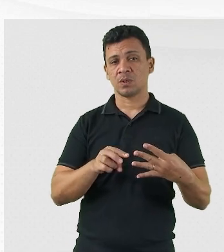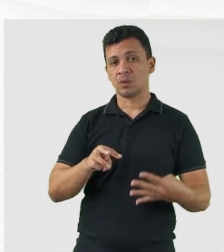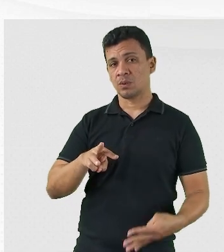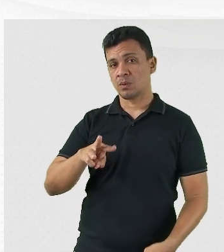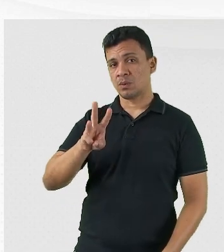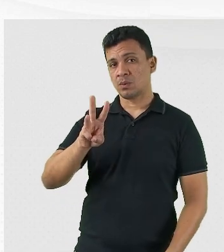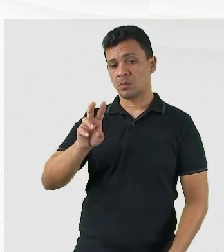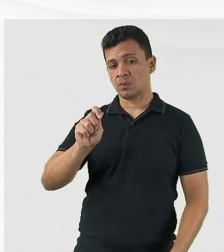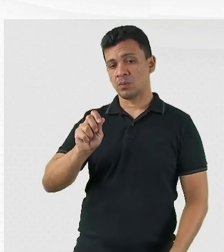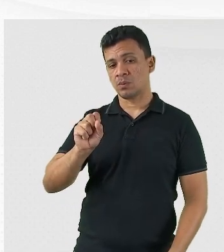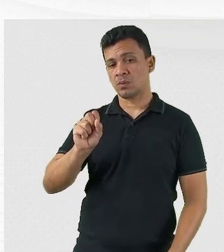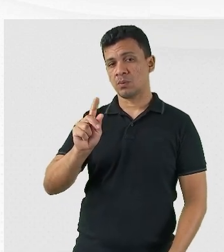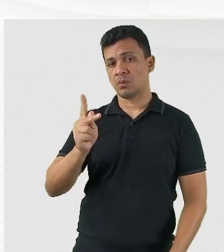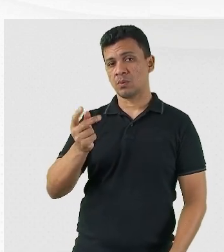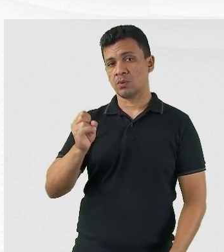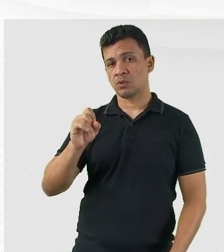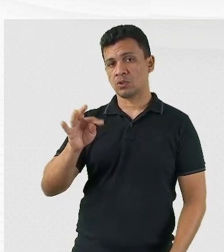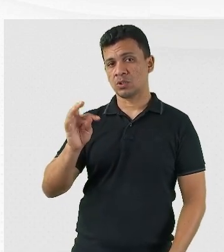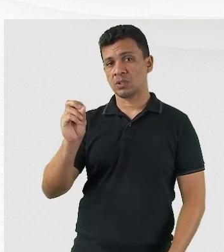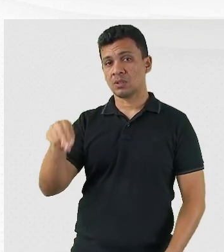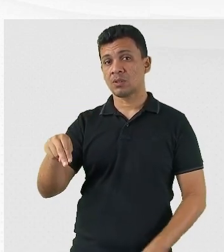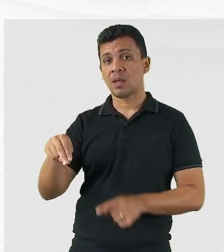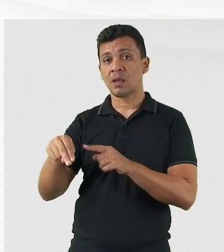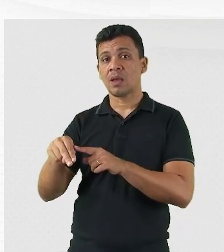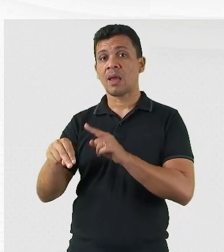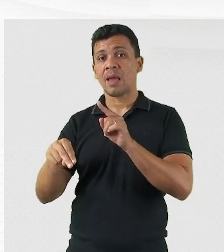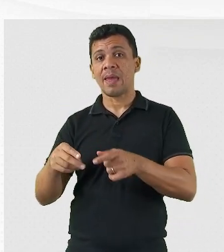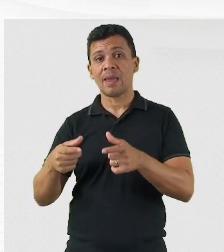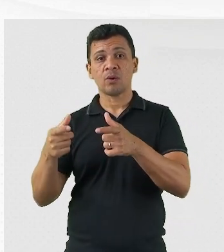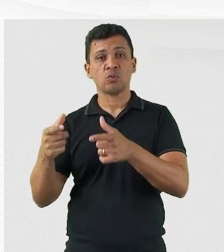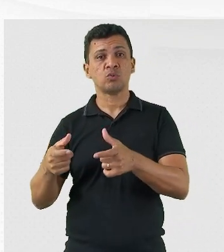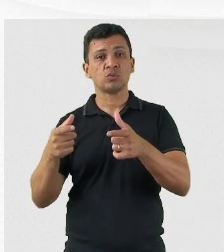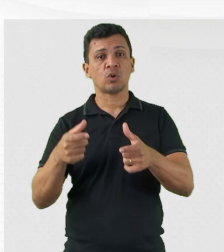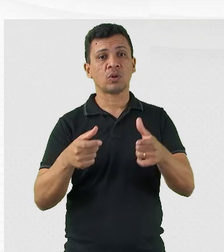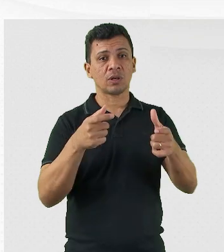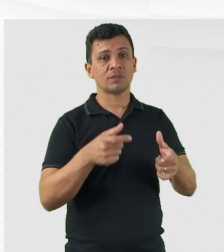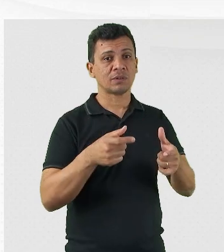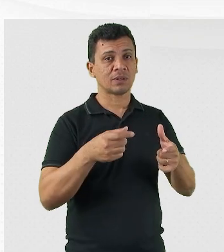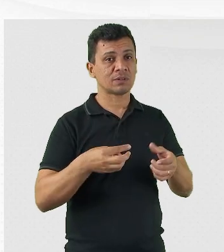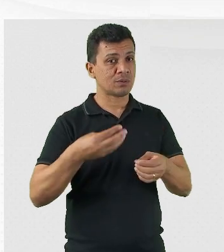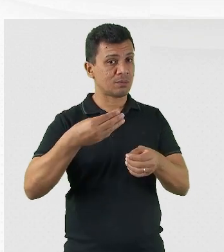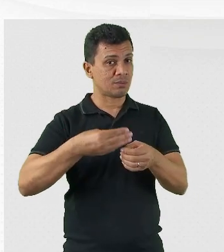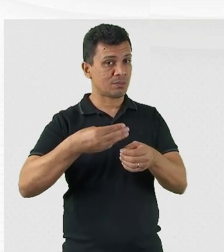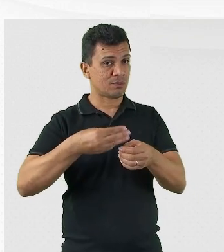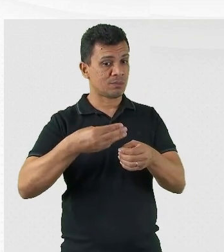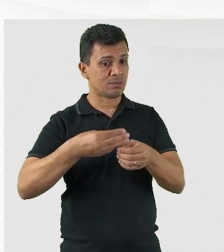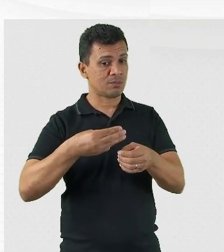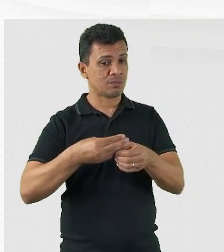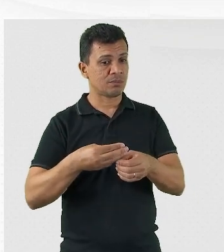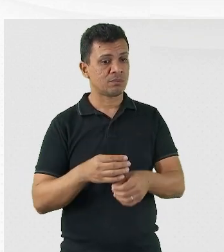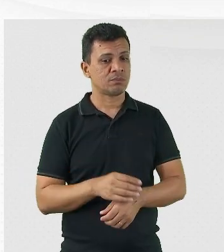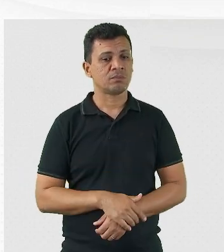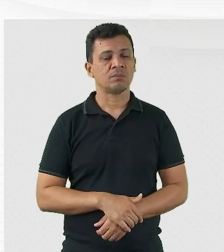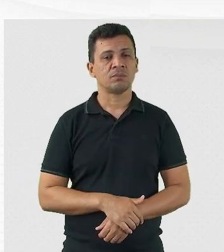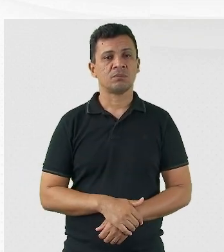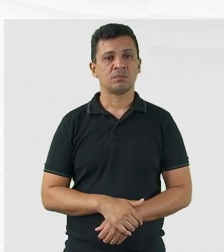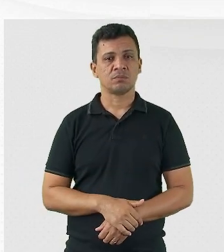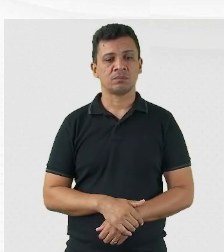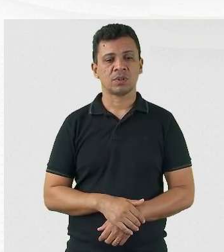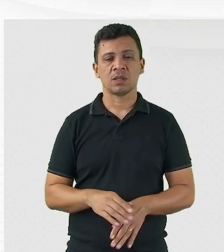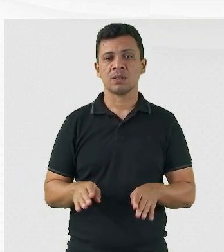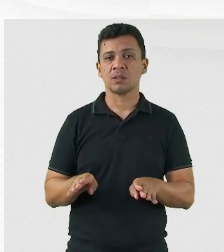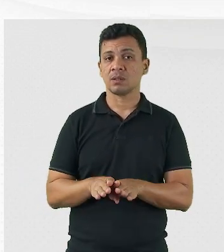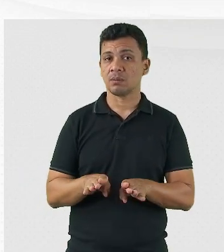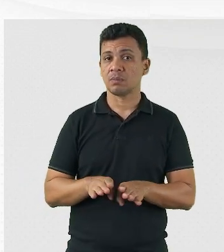se remete à questão da localização, né, do município, do distrito. E eu